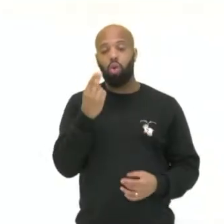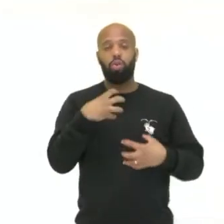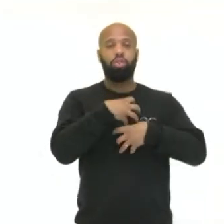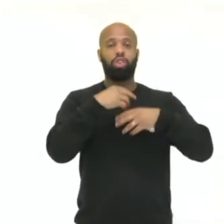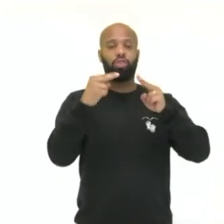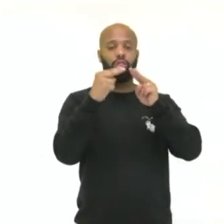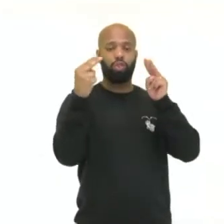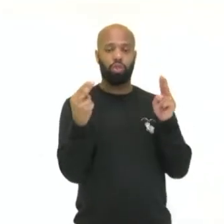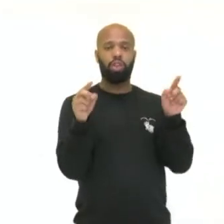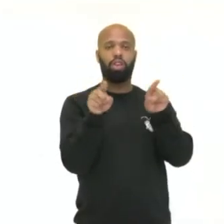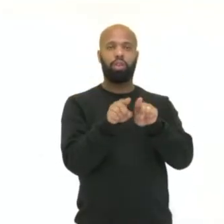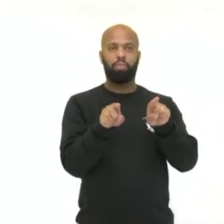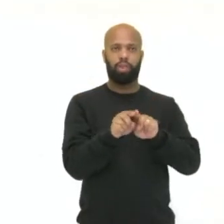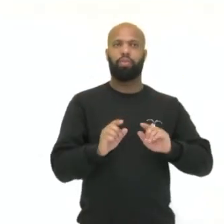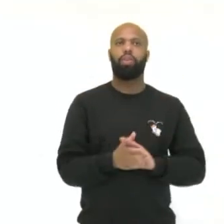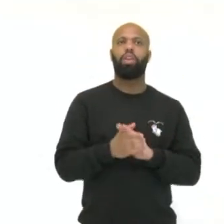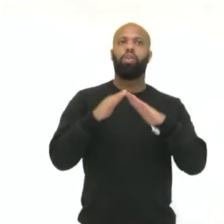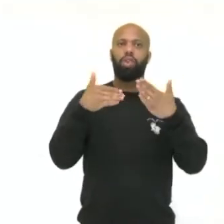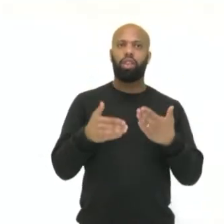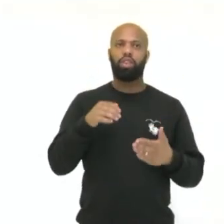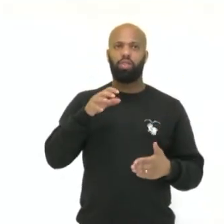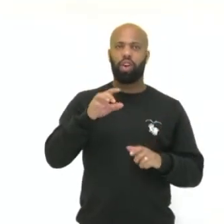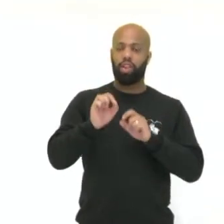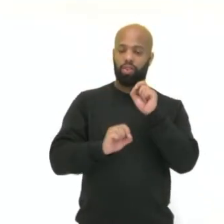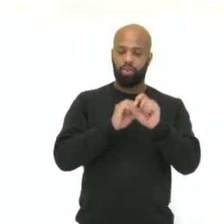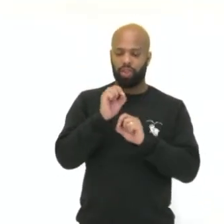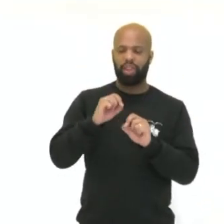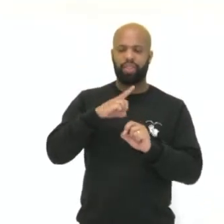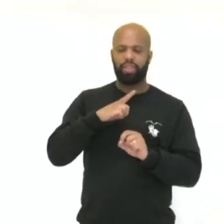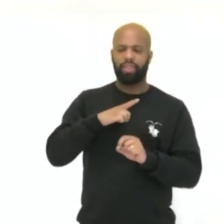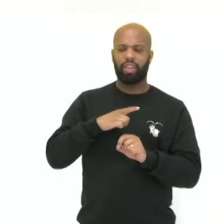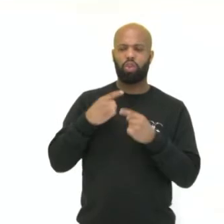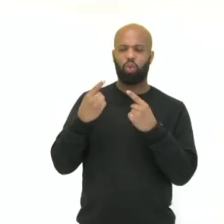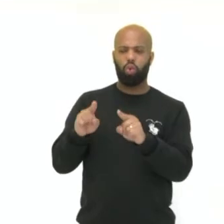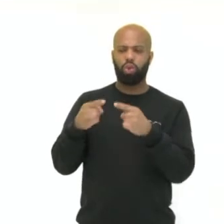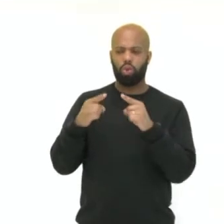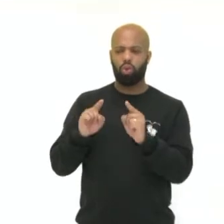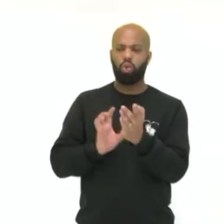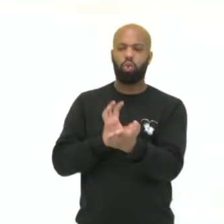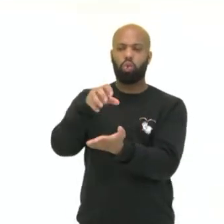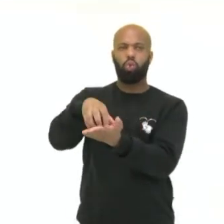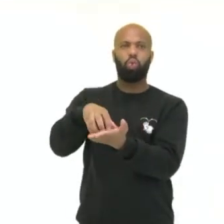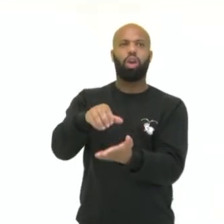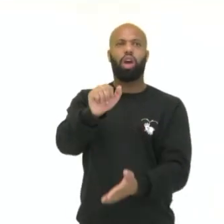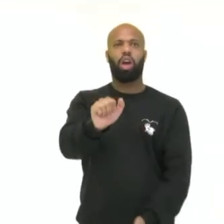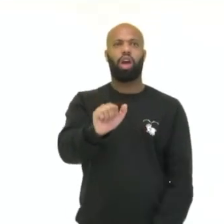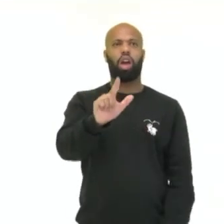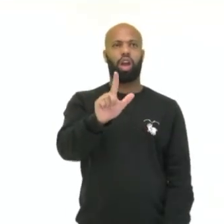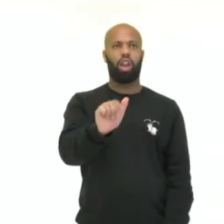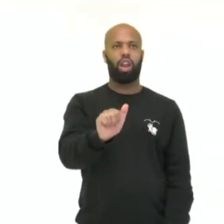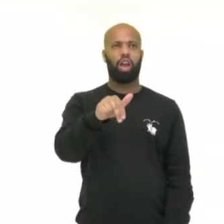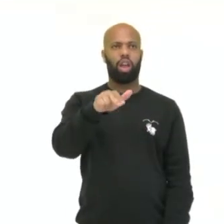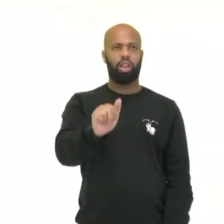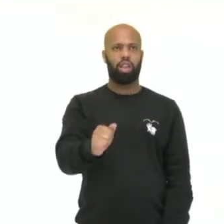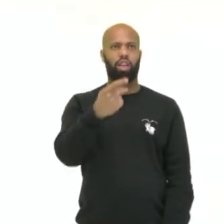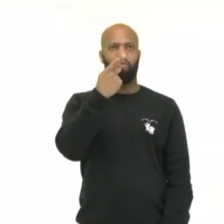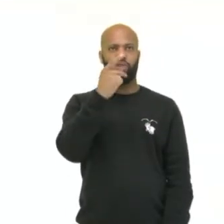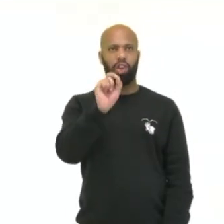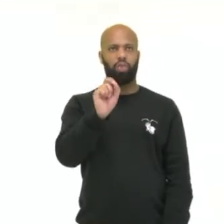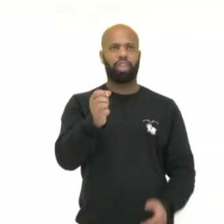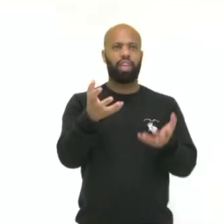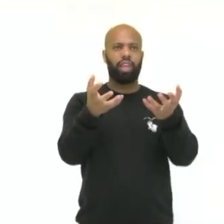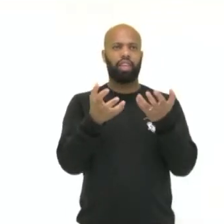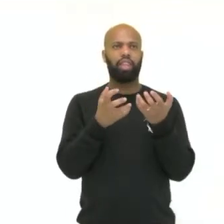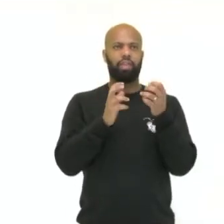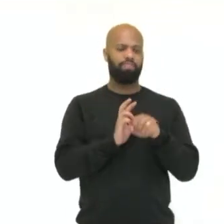virtuais. A atividade é intensamente criticada pelo Instituto Alana, que espera que o mercado se